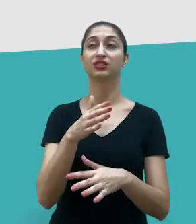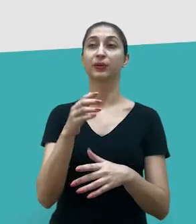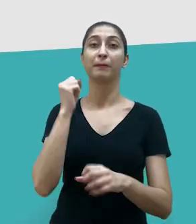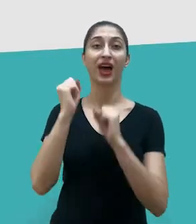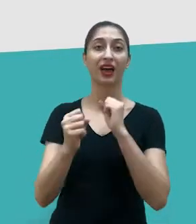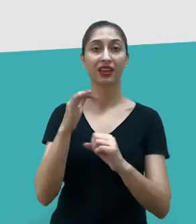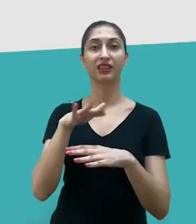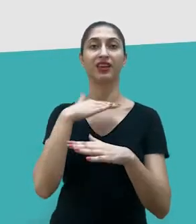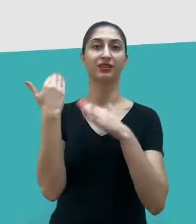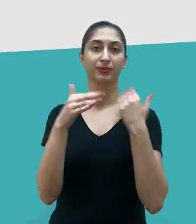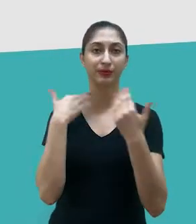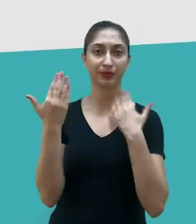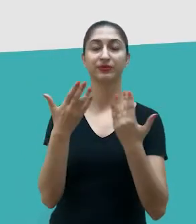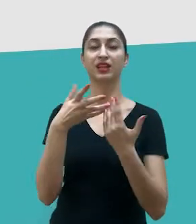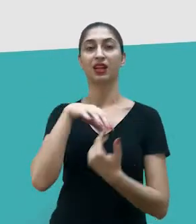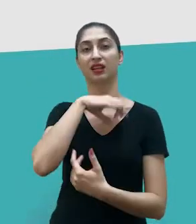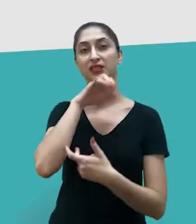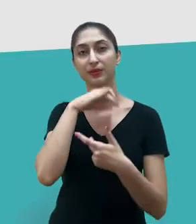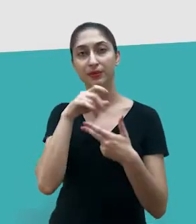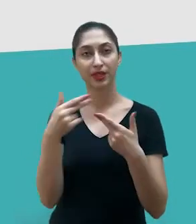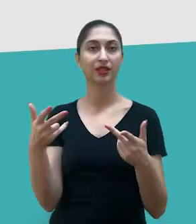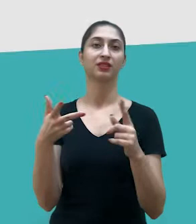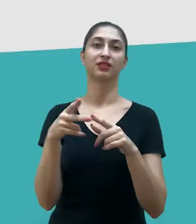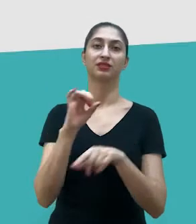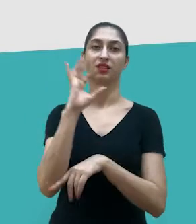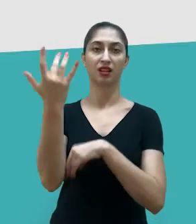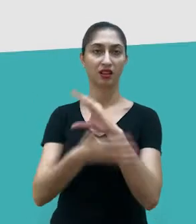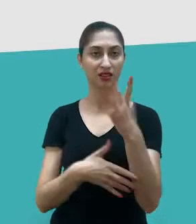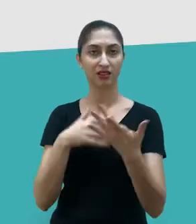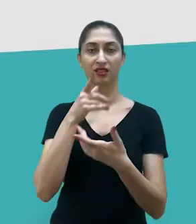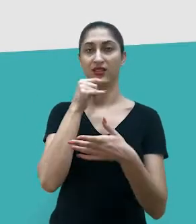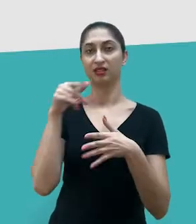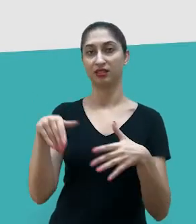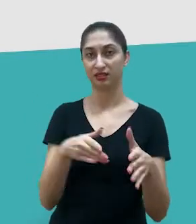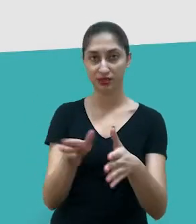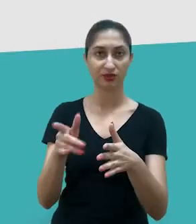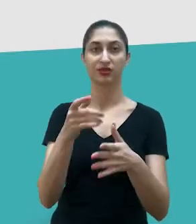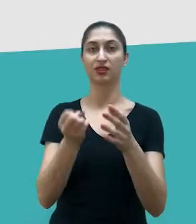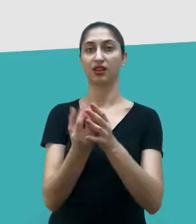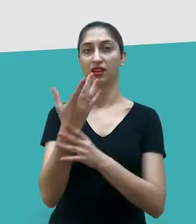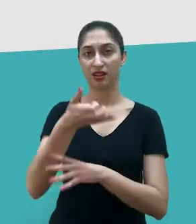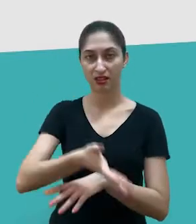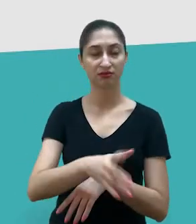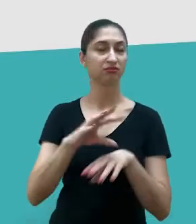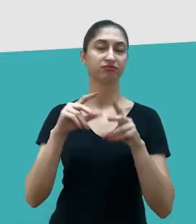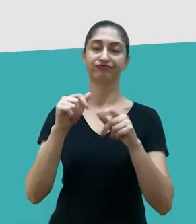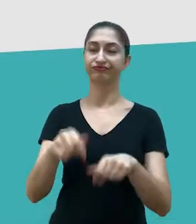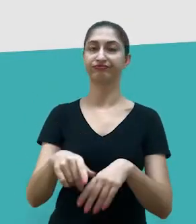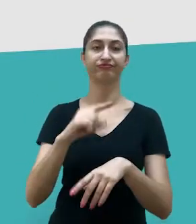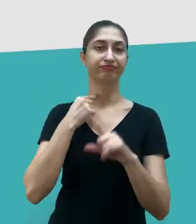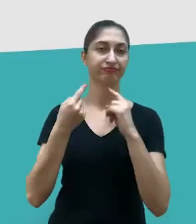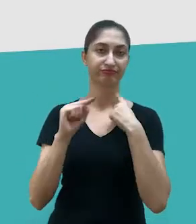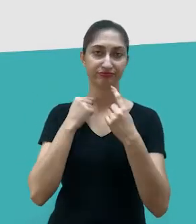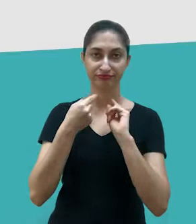nossa flora também, né? Destruindo ali as nascentes, os rios, poluindo as nossas águas, destruindo